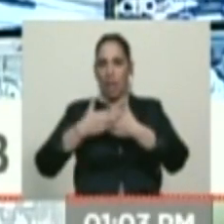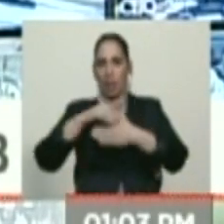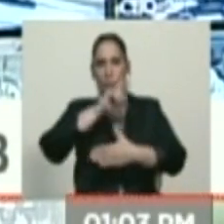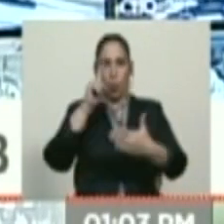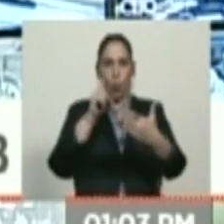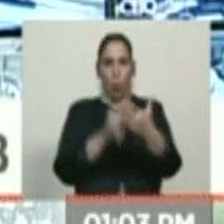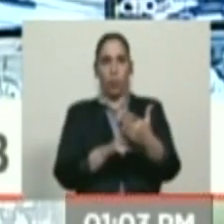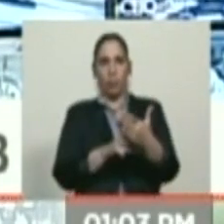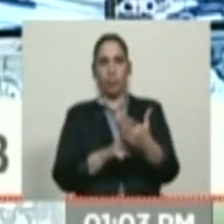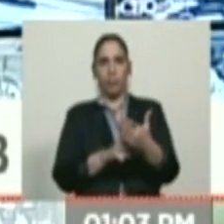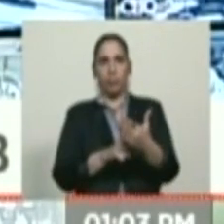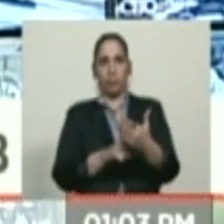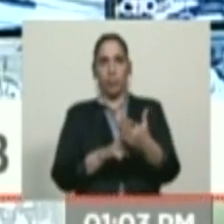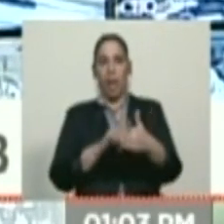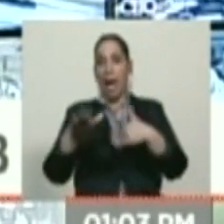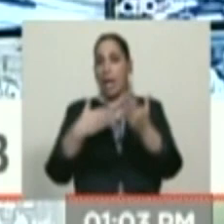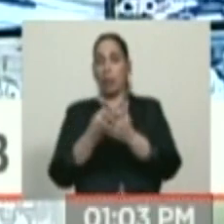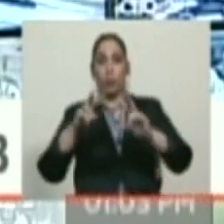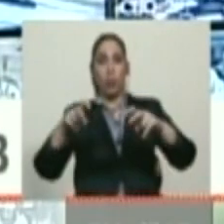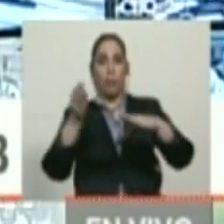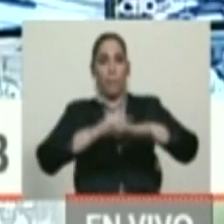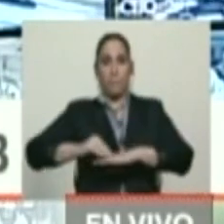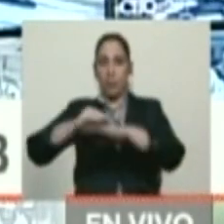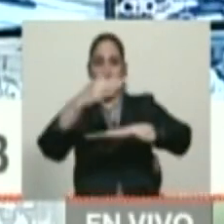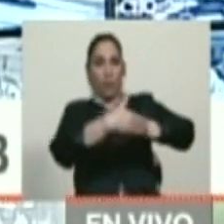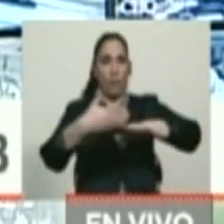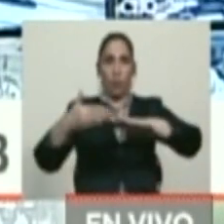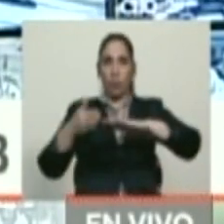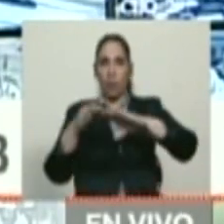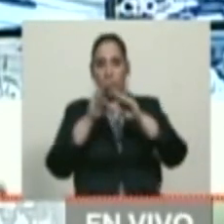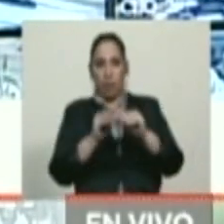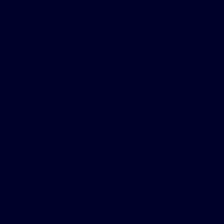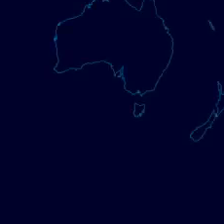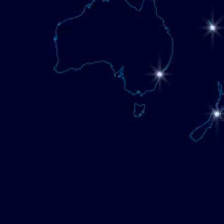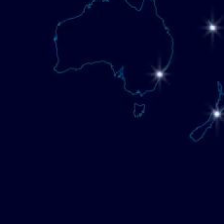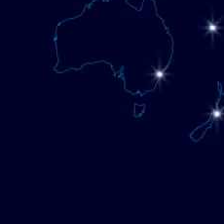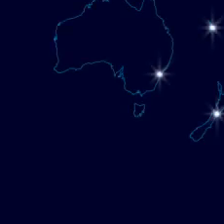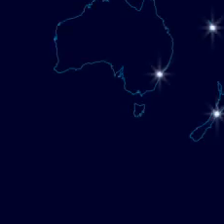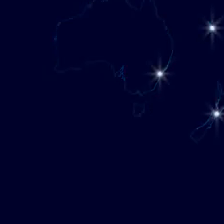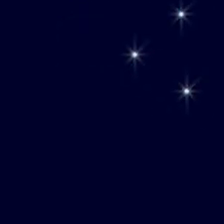intervenção militar no país. La frontera terrestre con Brasil.